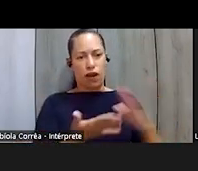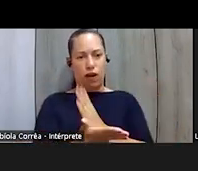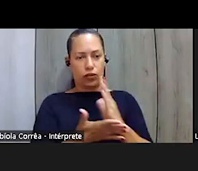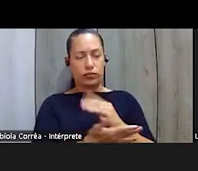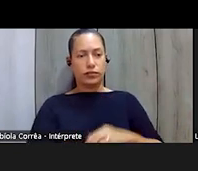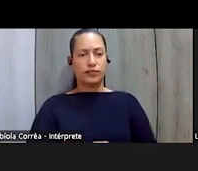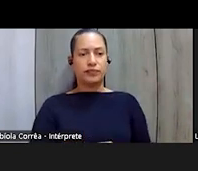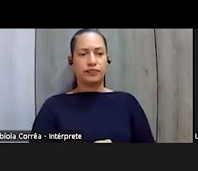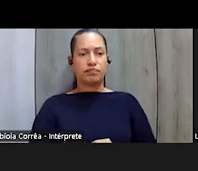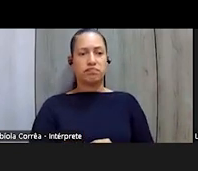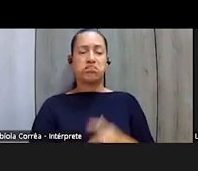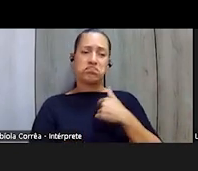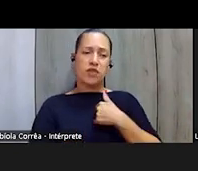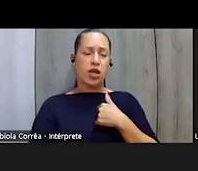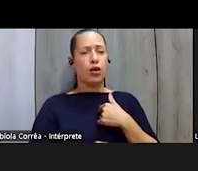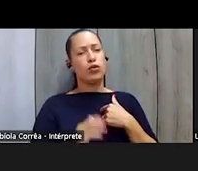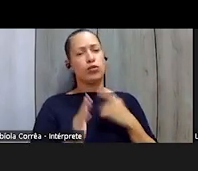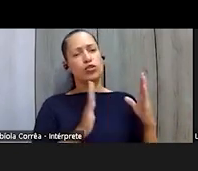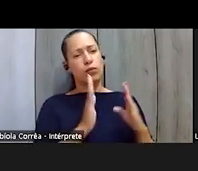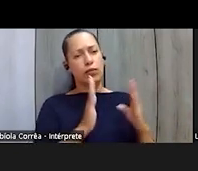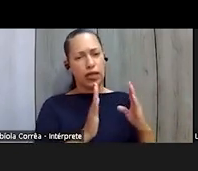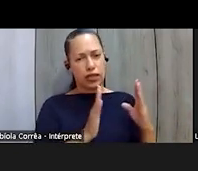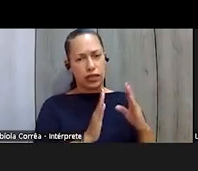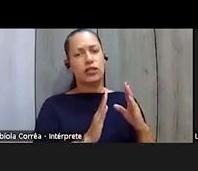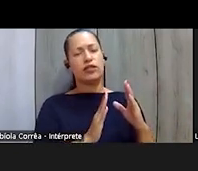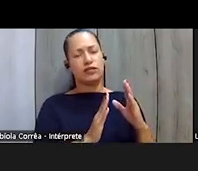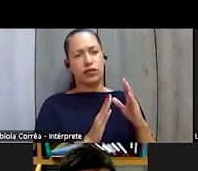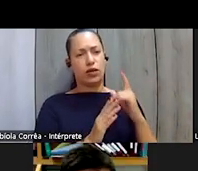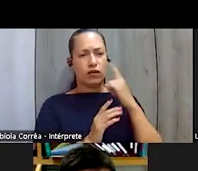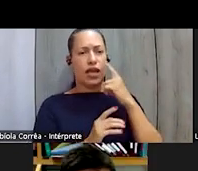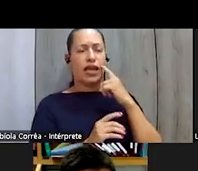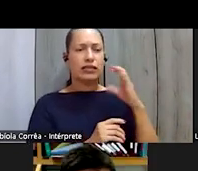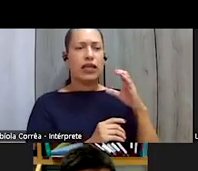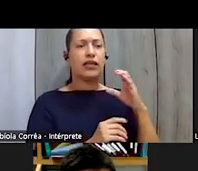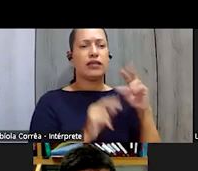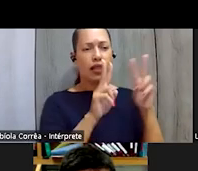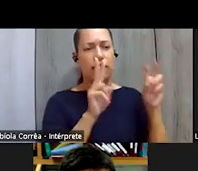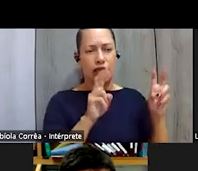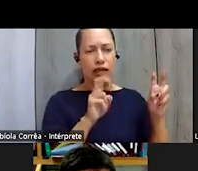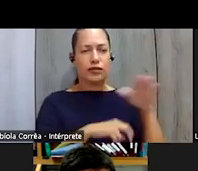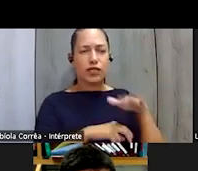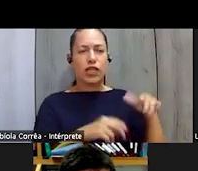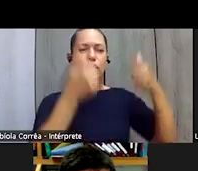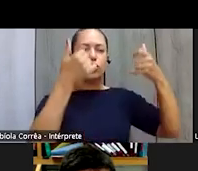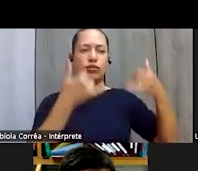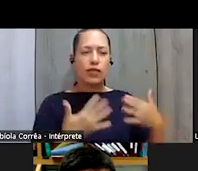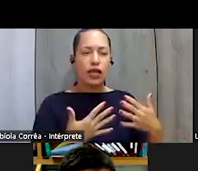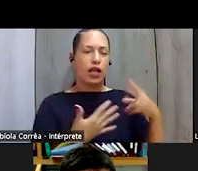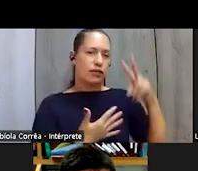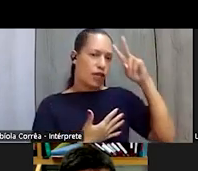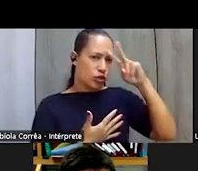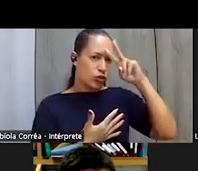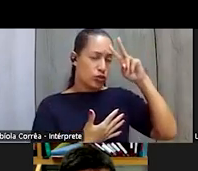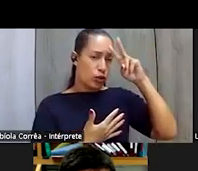Eu, durante um bom tempo, escrevi para a Ciência Hoje das Crianças, temas que contavam sobre a história dos